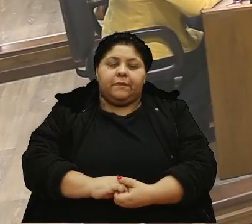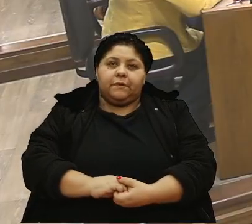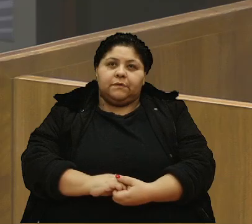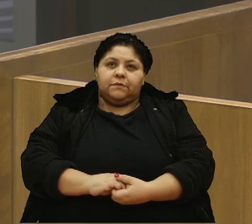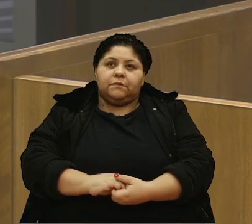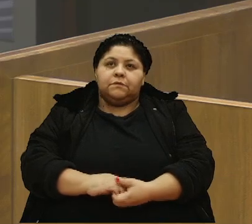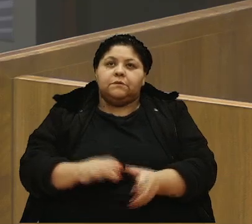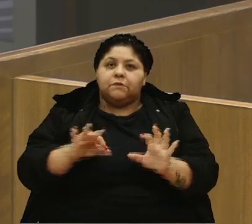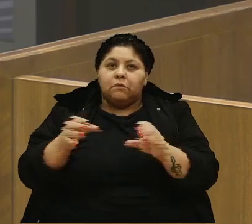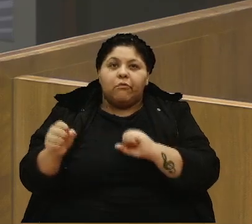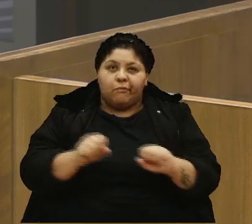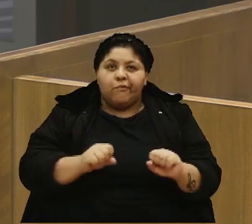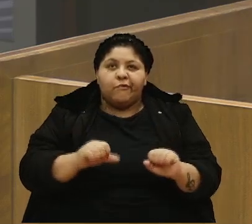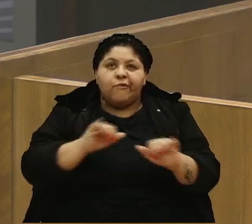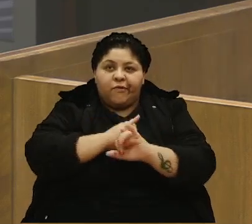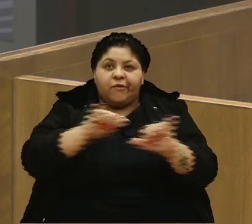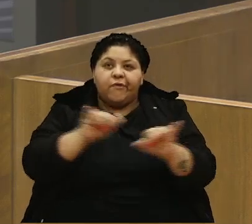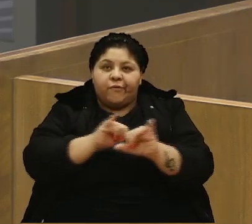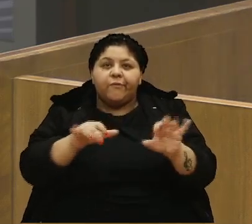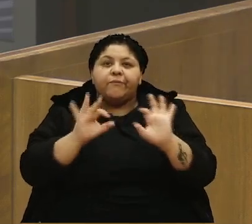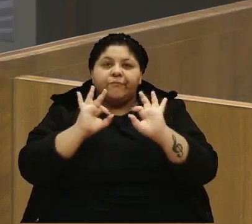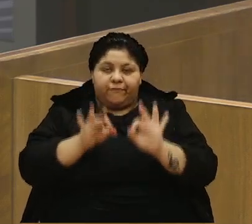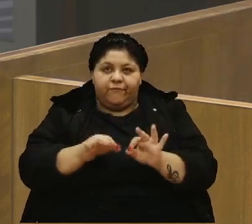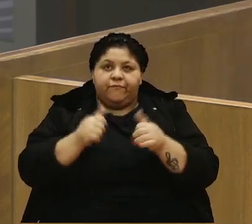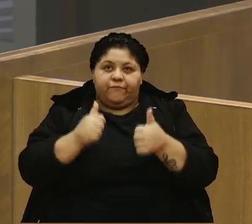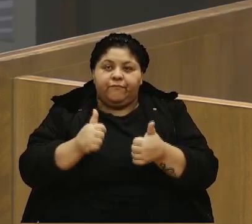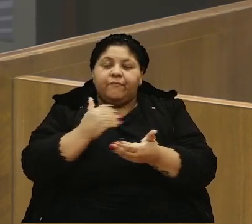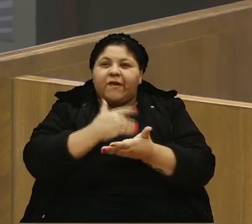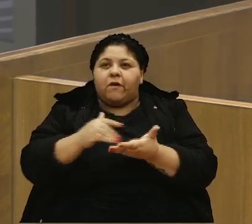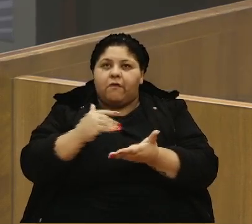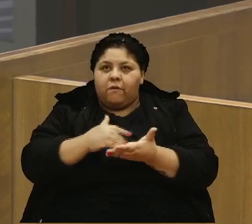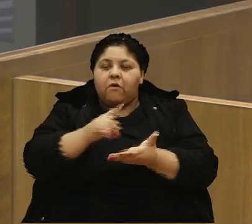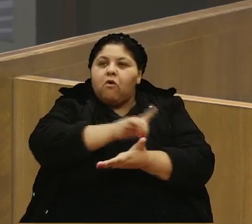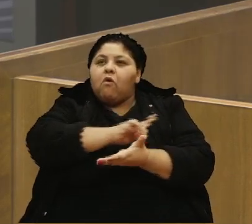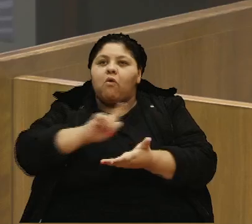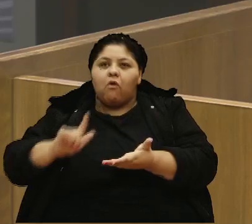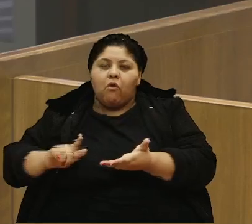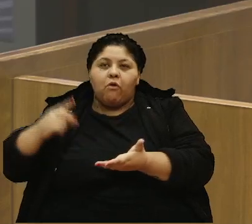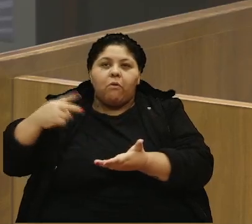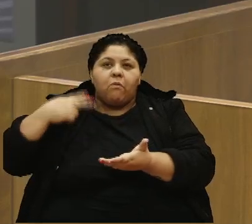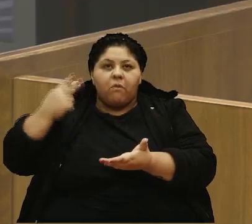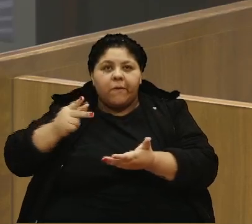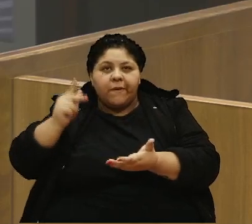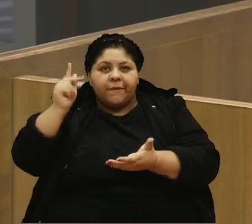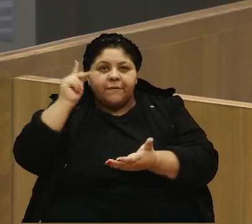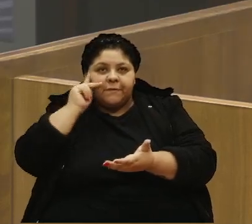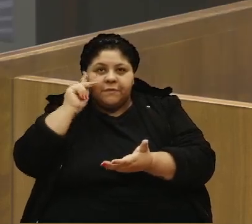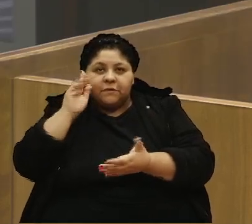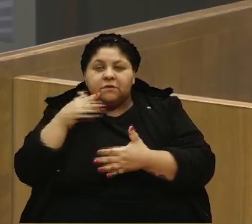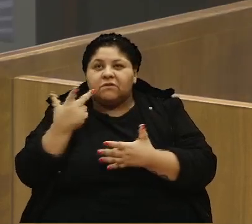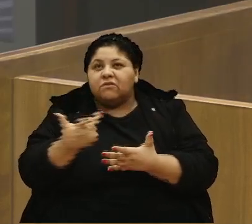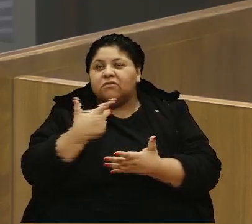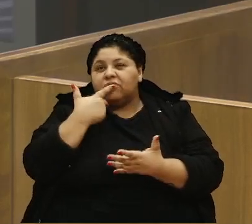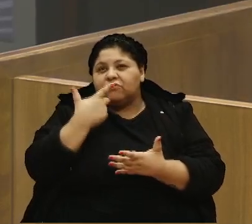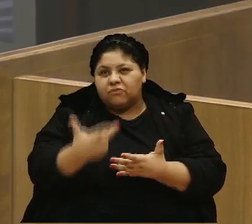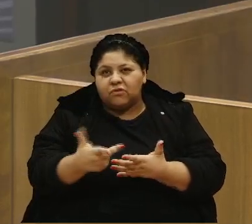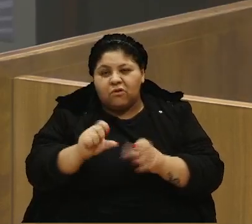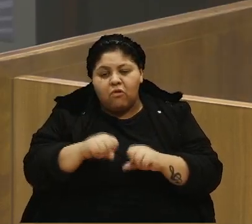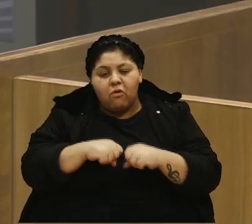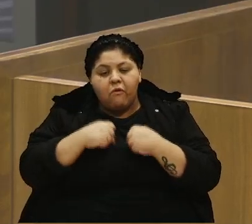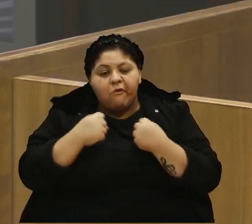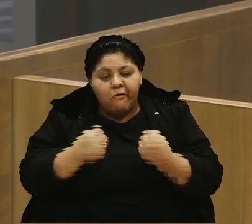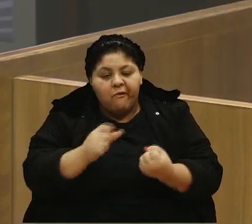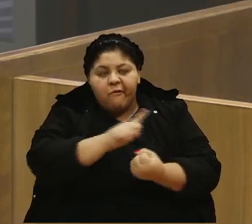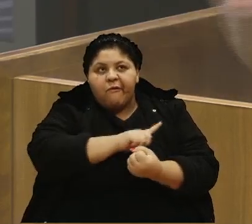Tá certo, pode deixar, o recado será dado ao secretário, ao governo, o vereador Cláudio Libardi, e dizer o esforço que o